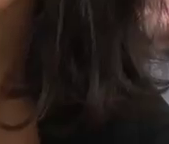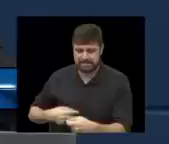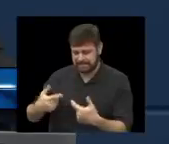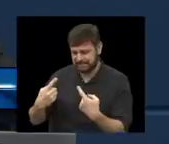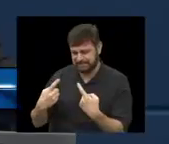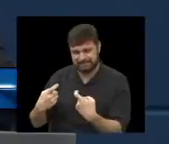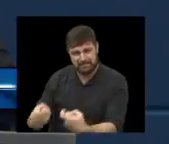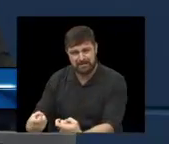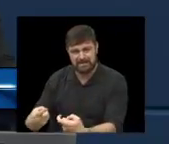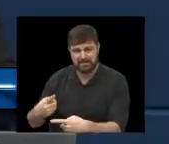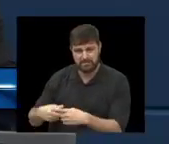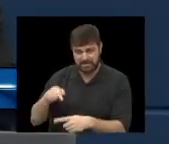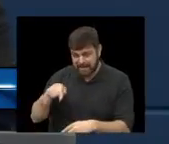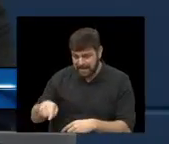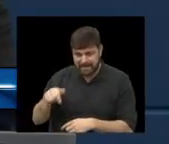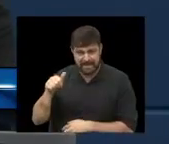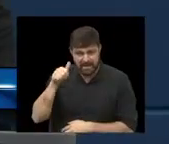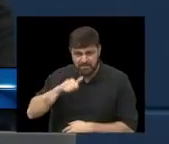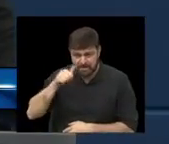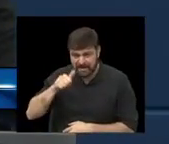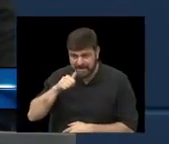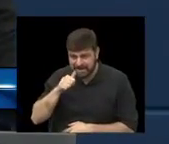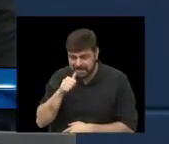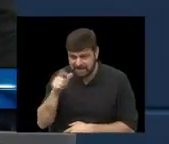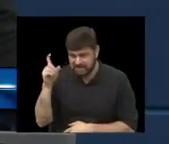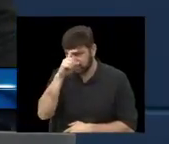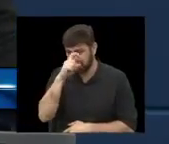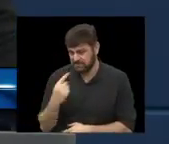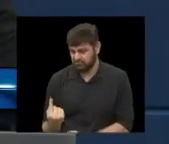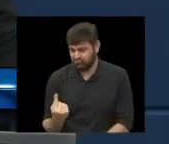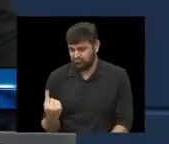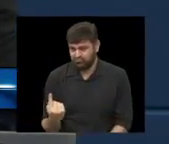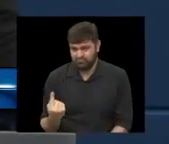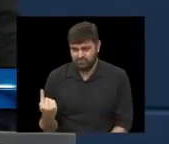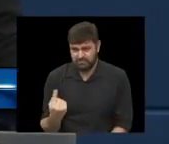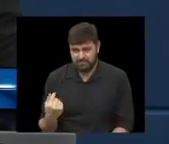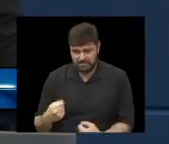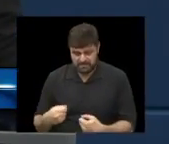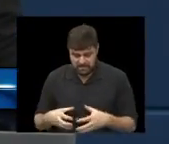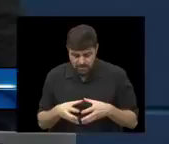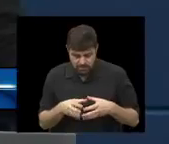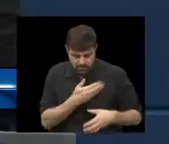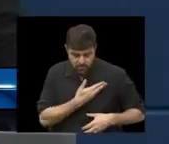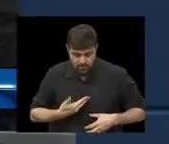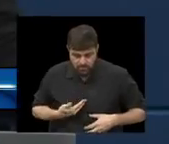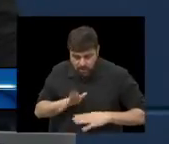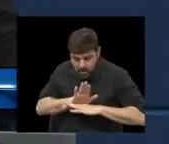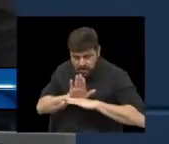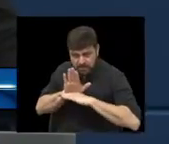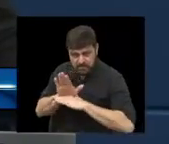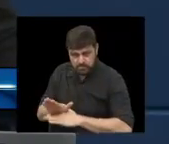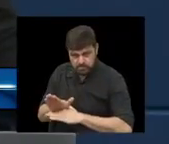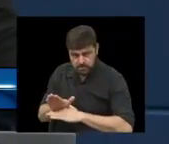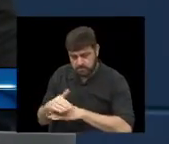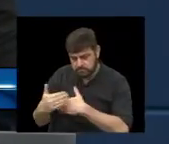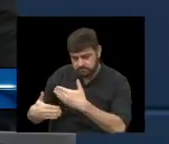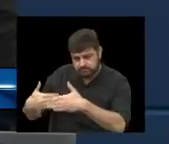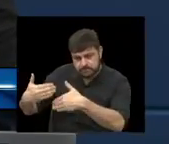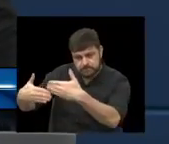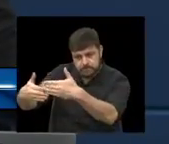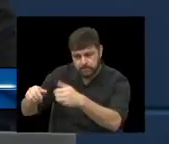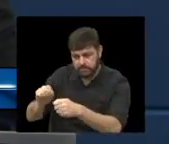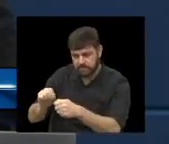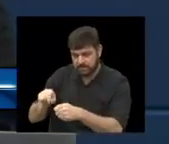violência. É muito difícil sair sozinha. É fundamental que o poder público auxilie a mulher nesse processo. A